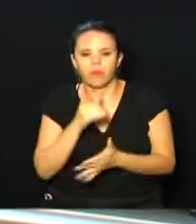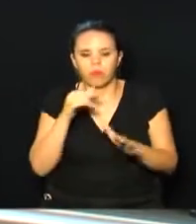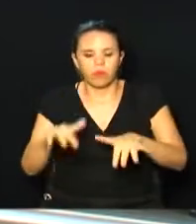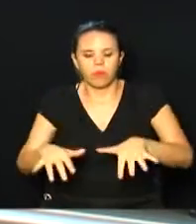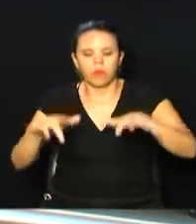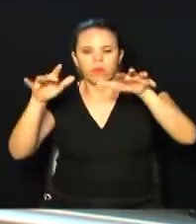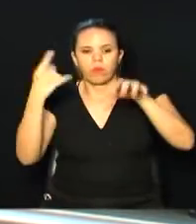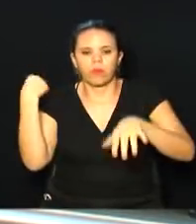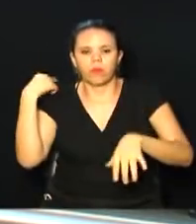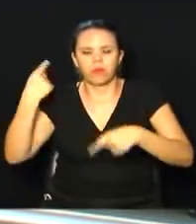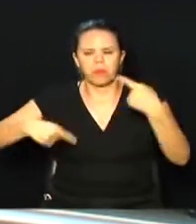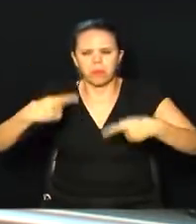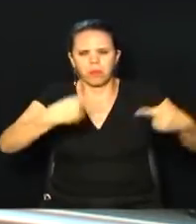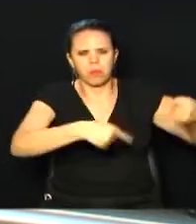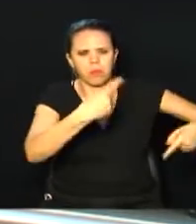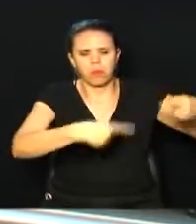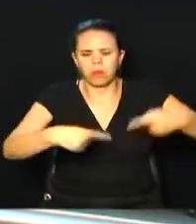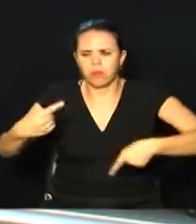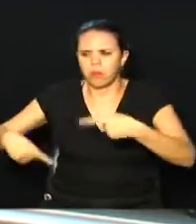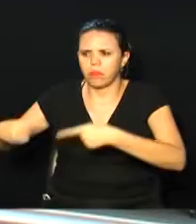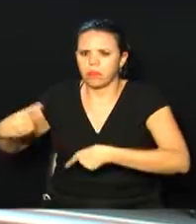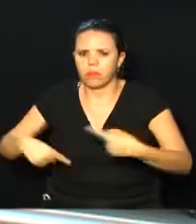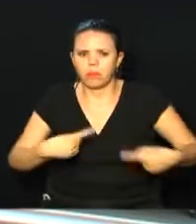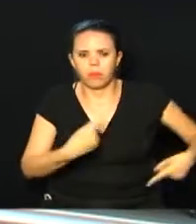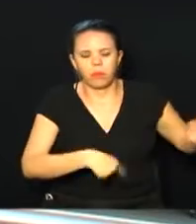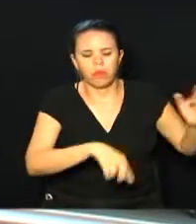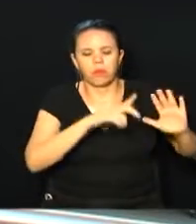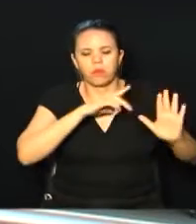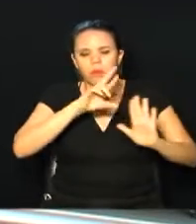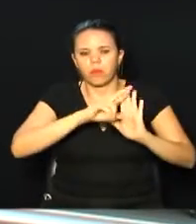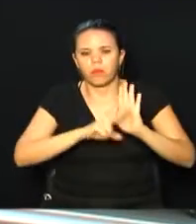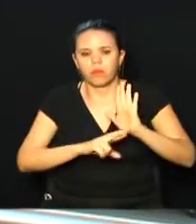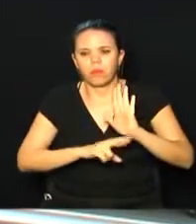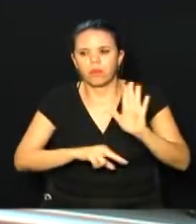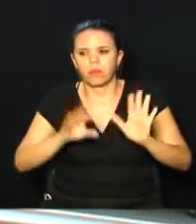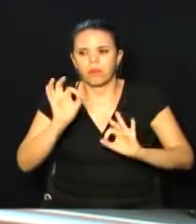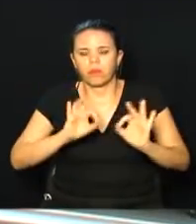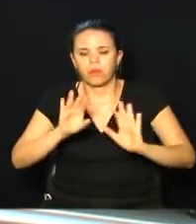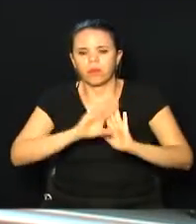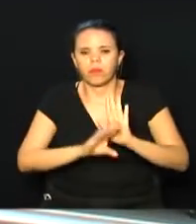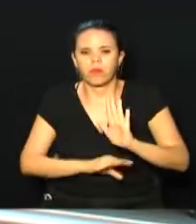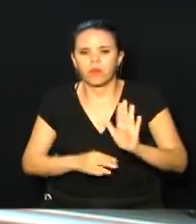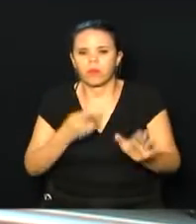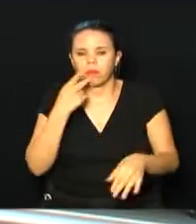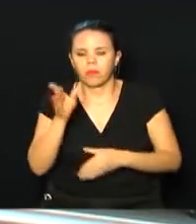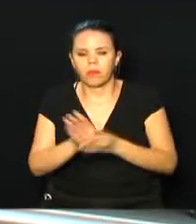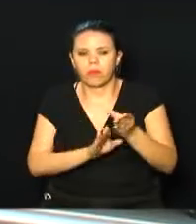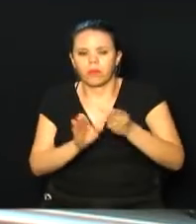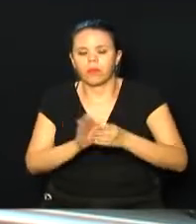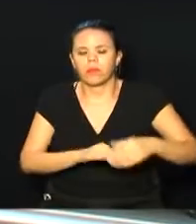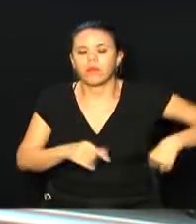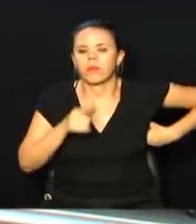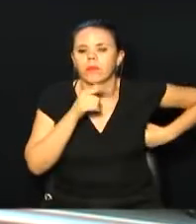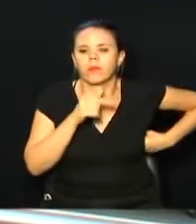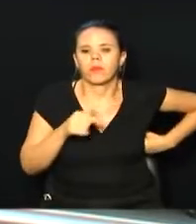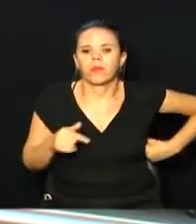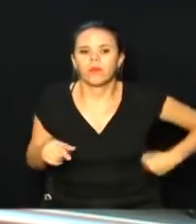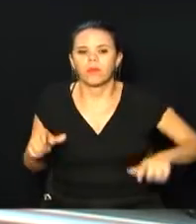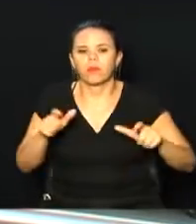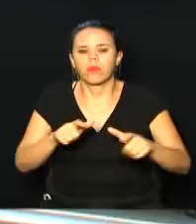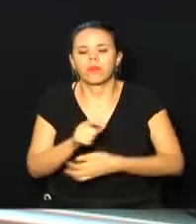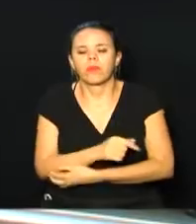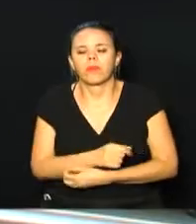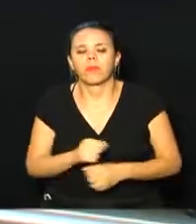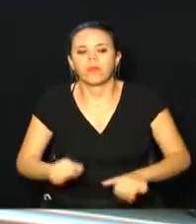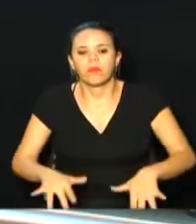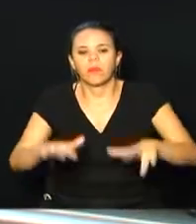inclusive, foi muito discutido. Nós temos diretrizes no plano diretor que indicam as áreas de inundação e